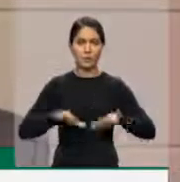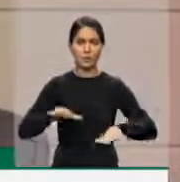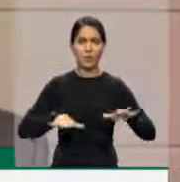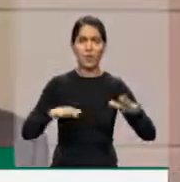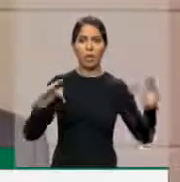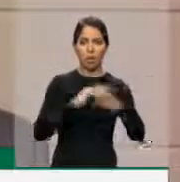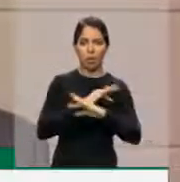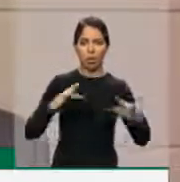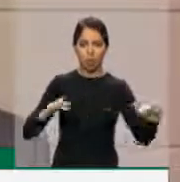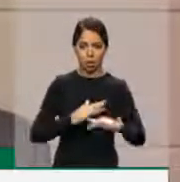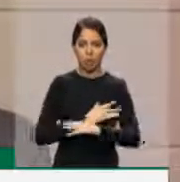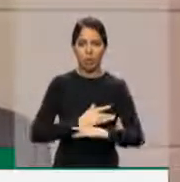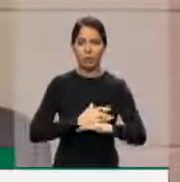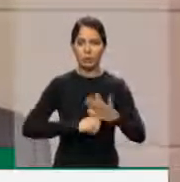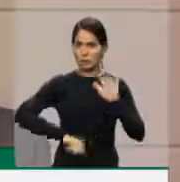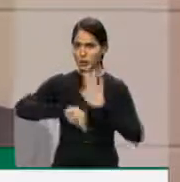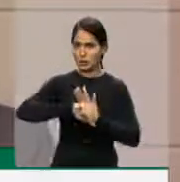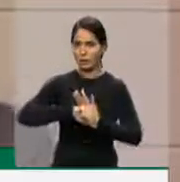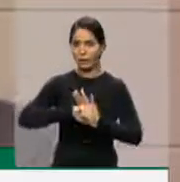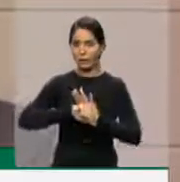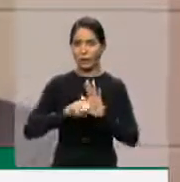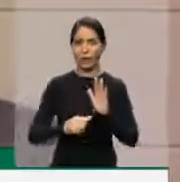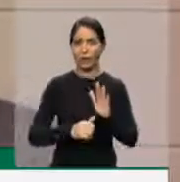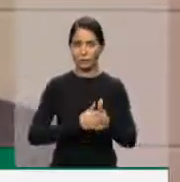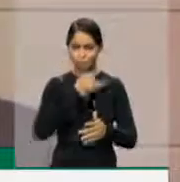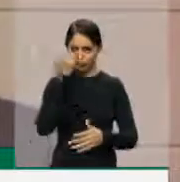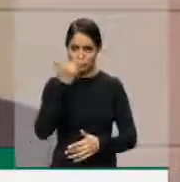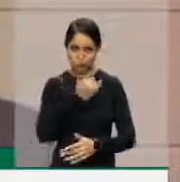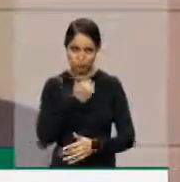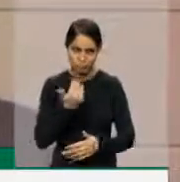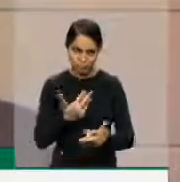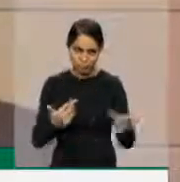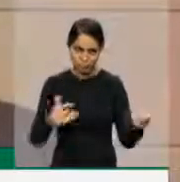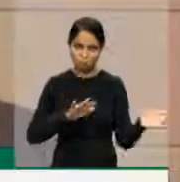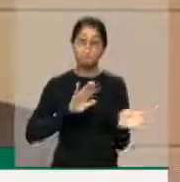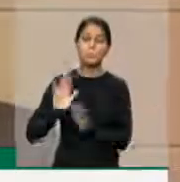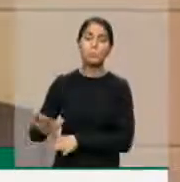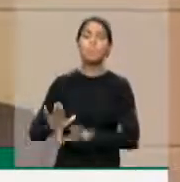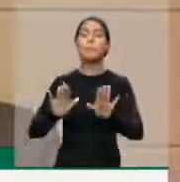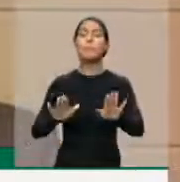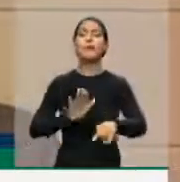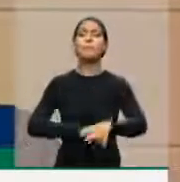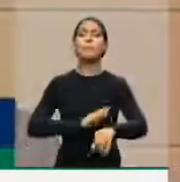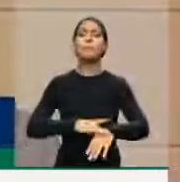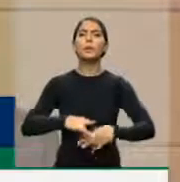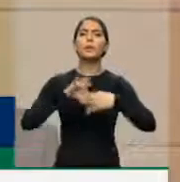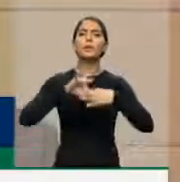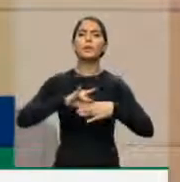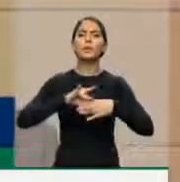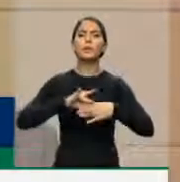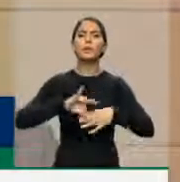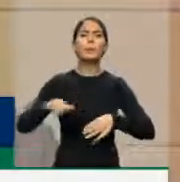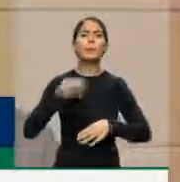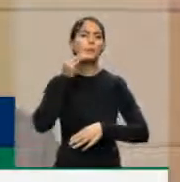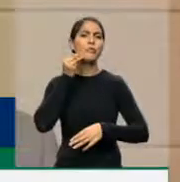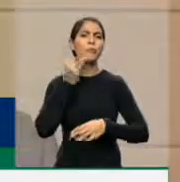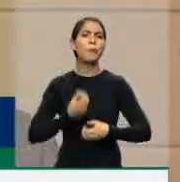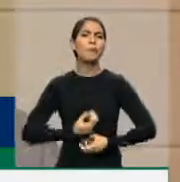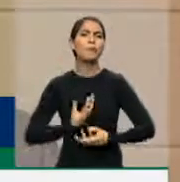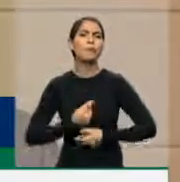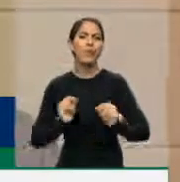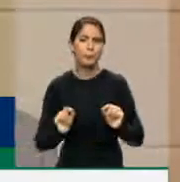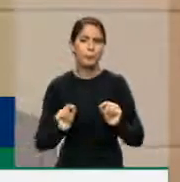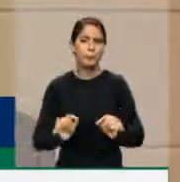trânsito que levam à morte. Mas eu peço o tempo de líder, presidente, para falar sobre esse